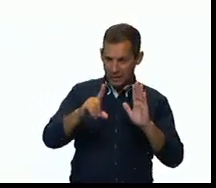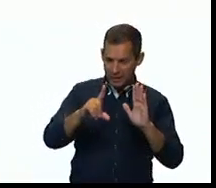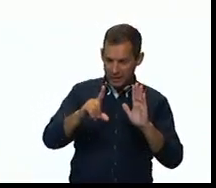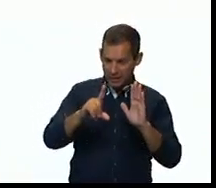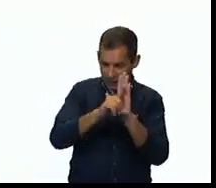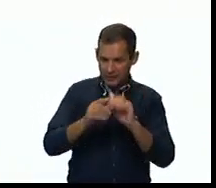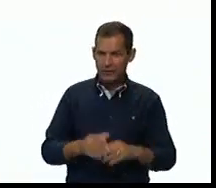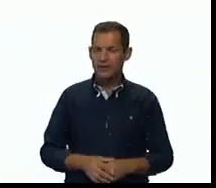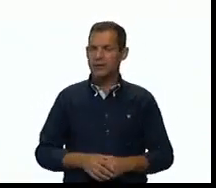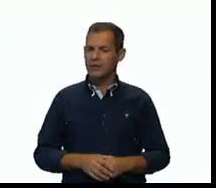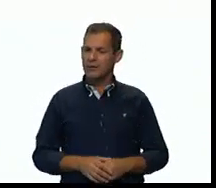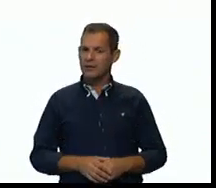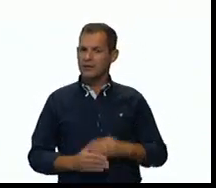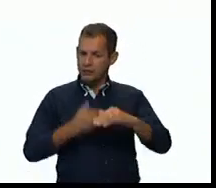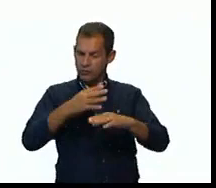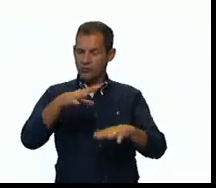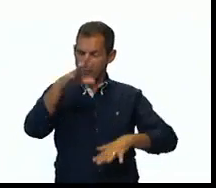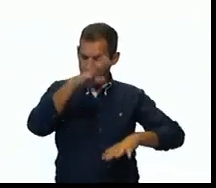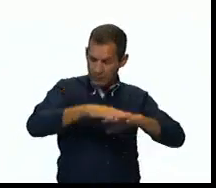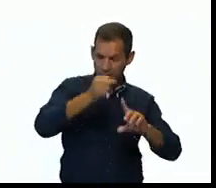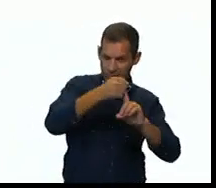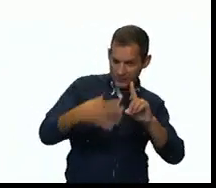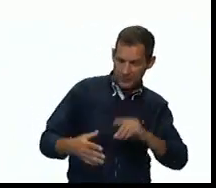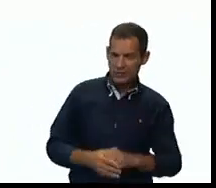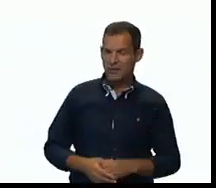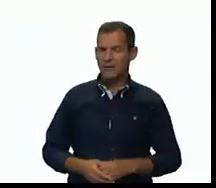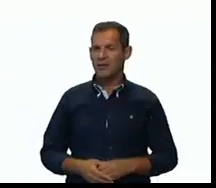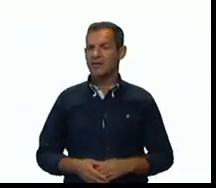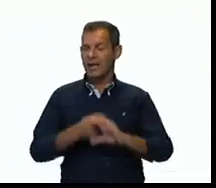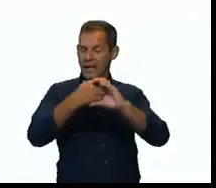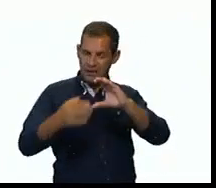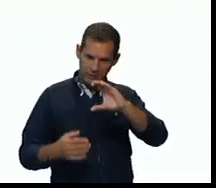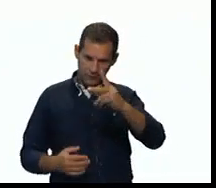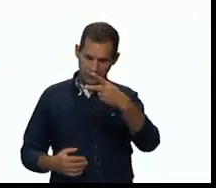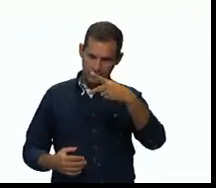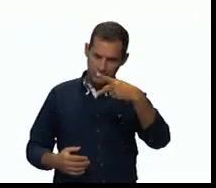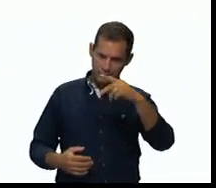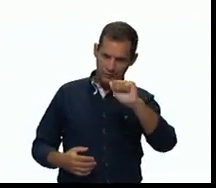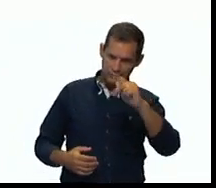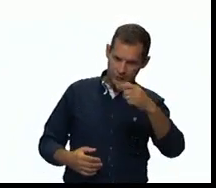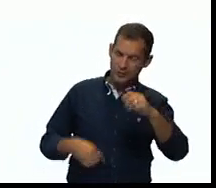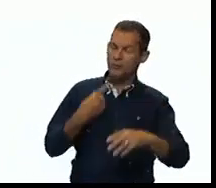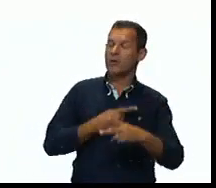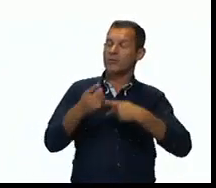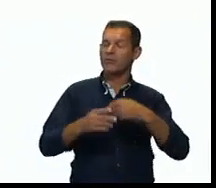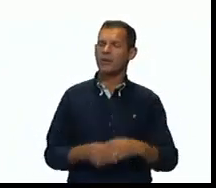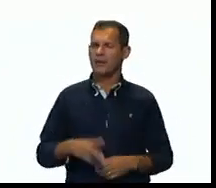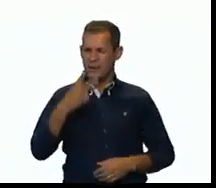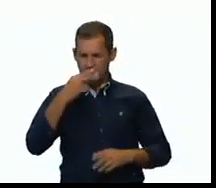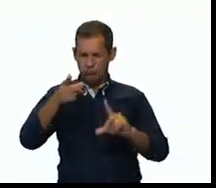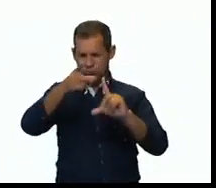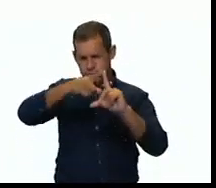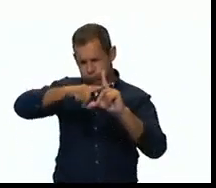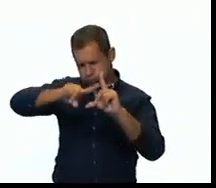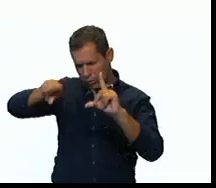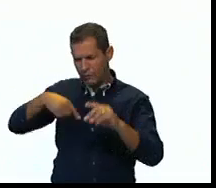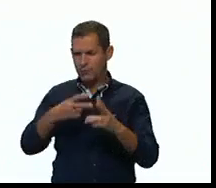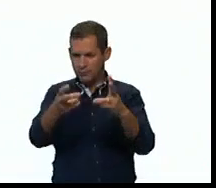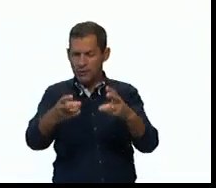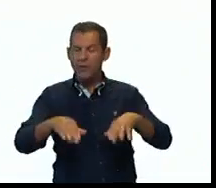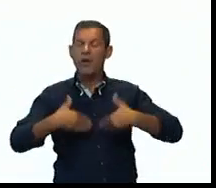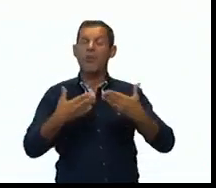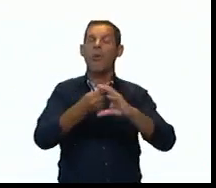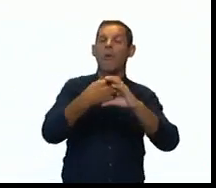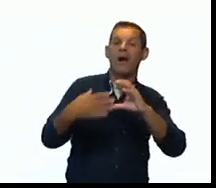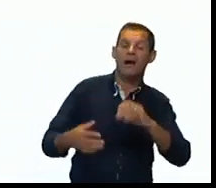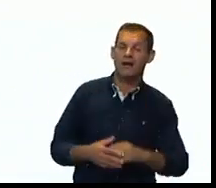da função matemática, que descreve o formato da chapa. Nós já vimos que o formato é de uma parábola, então nós precisaremos descobrir qual